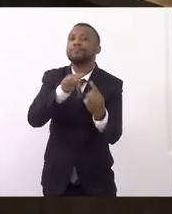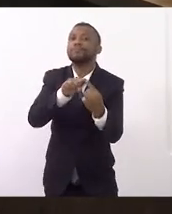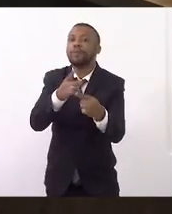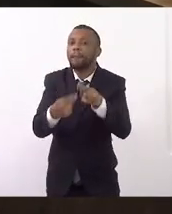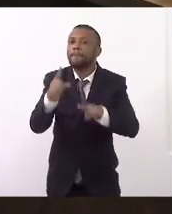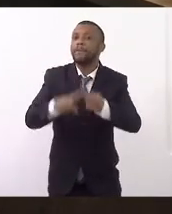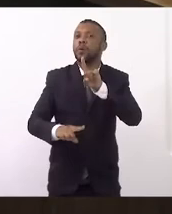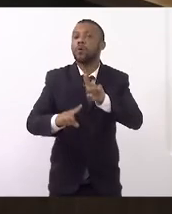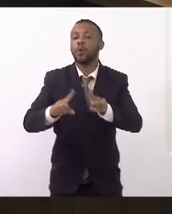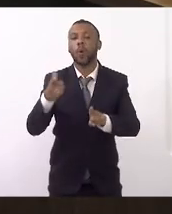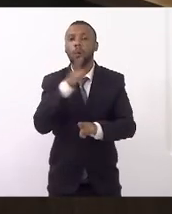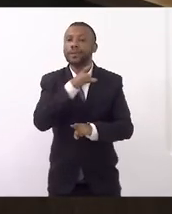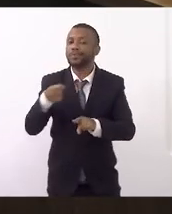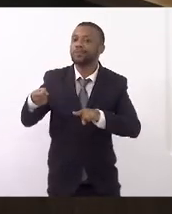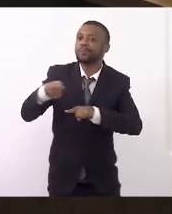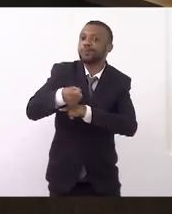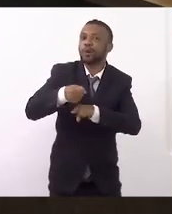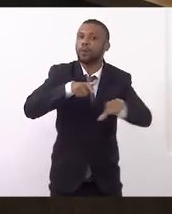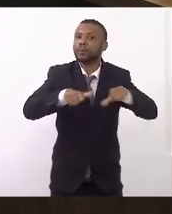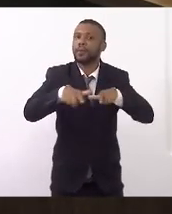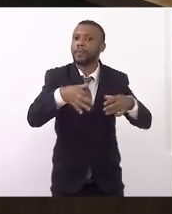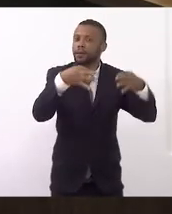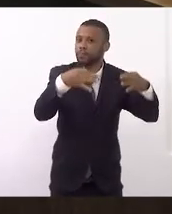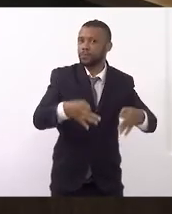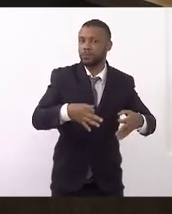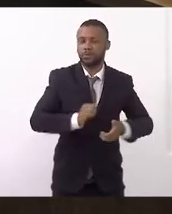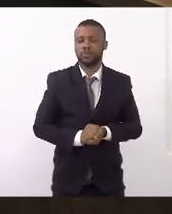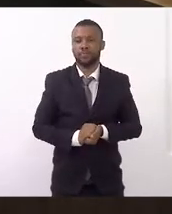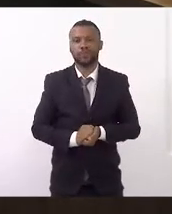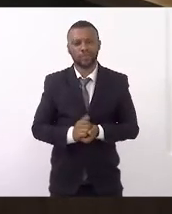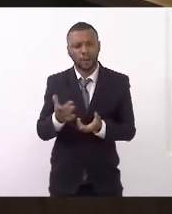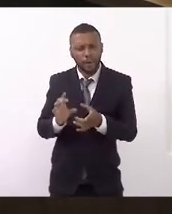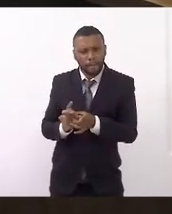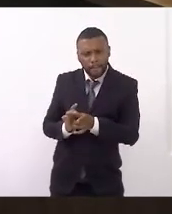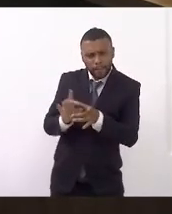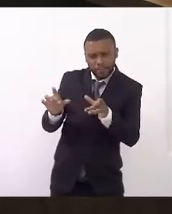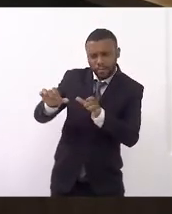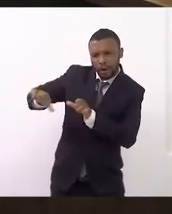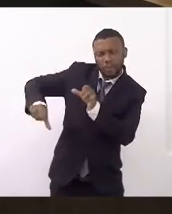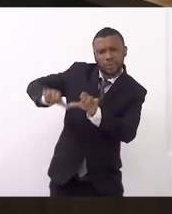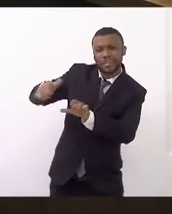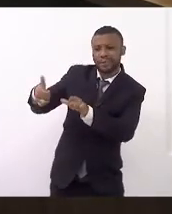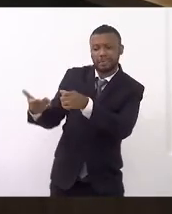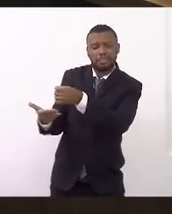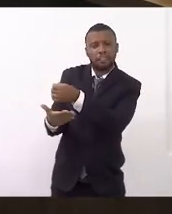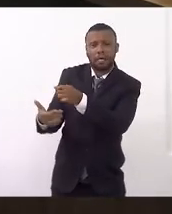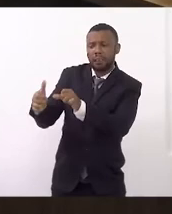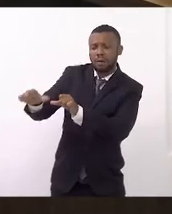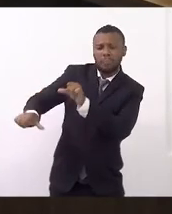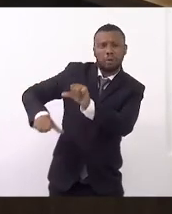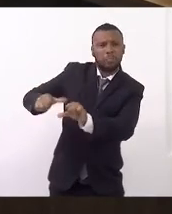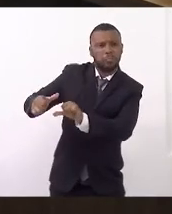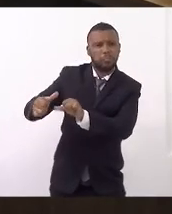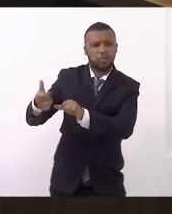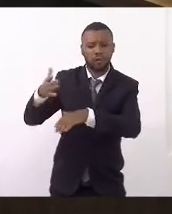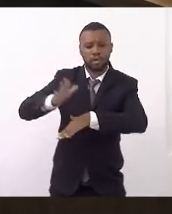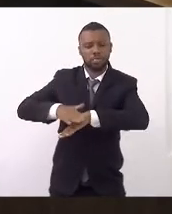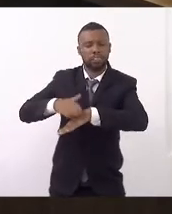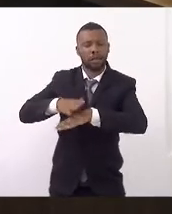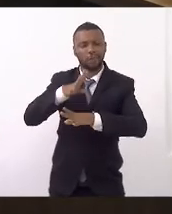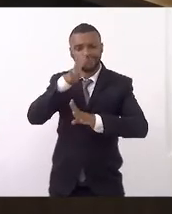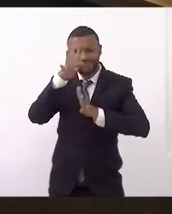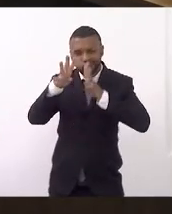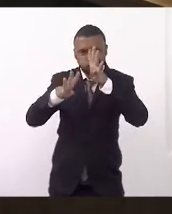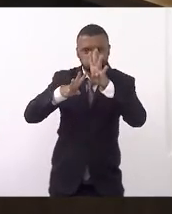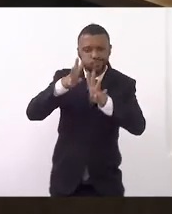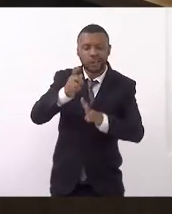digno. Ao permitir uma mudança tão estruturante, feita de forma tão improvisada, tão sem debate,